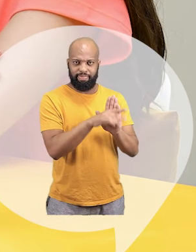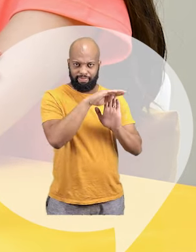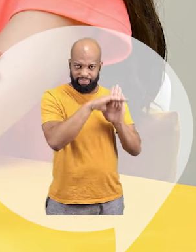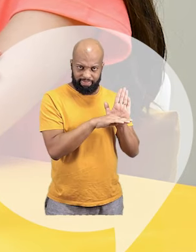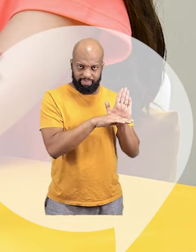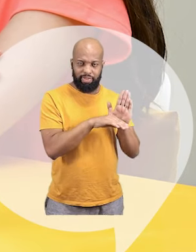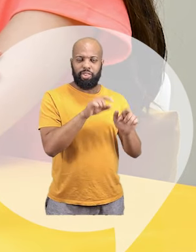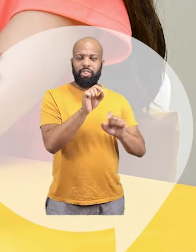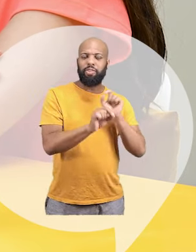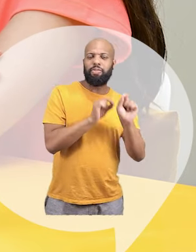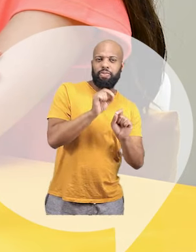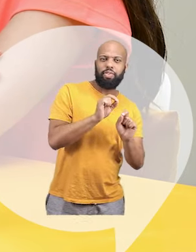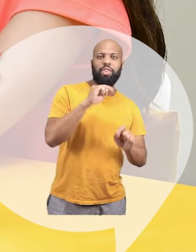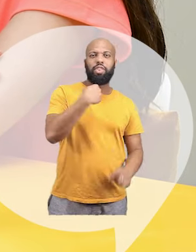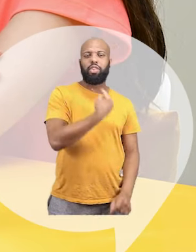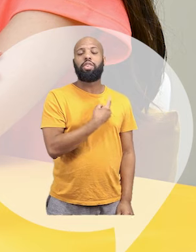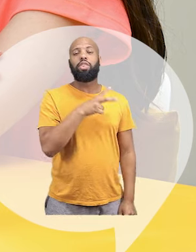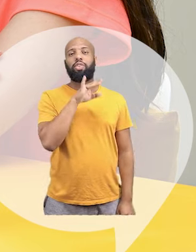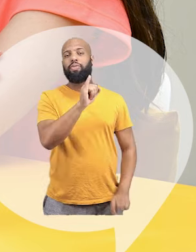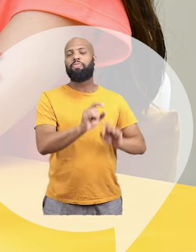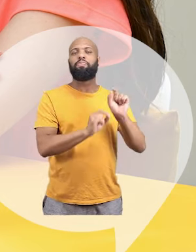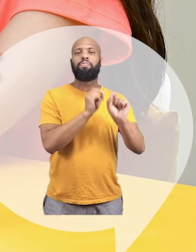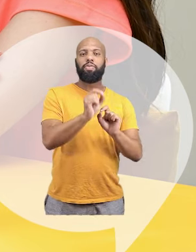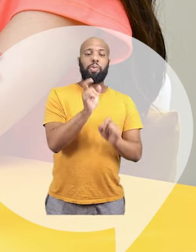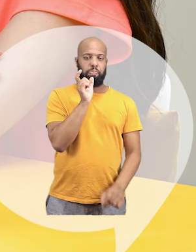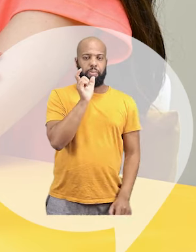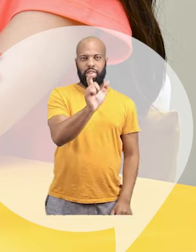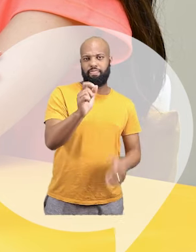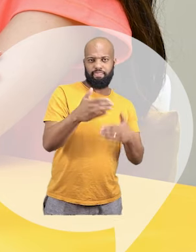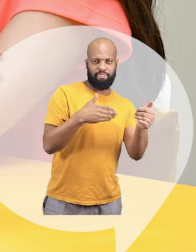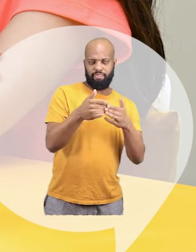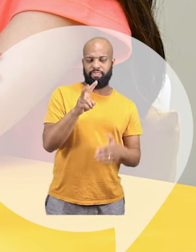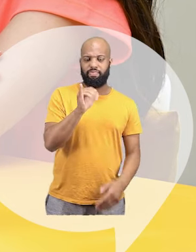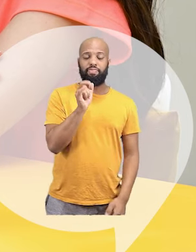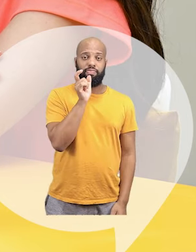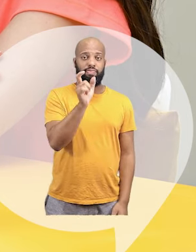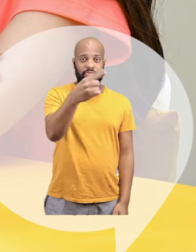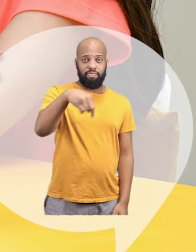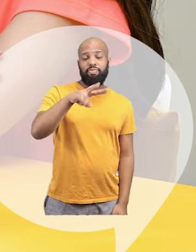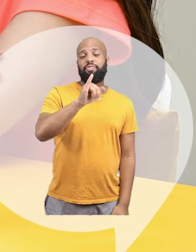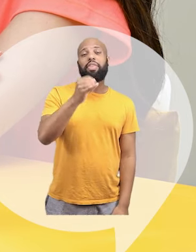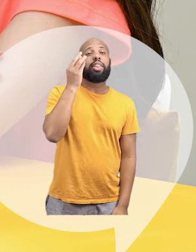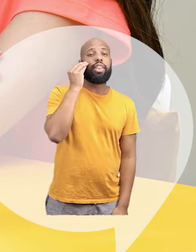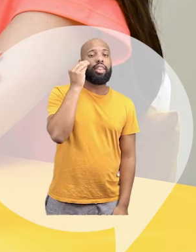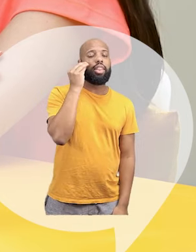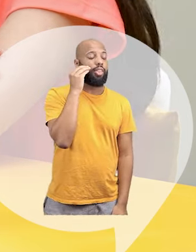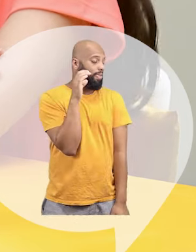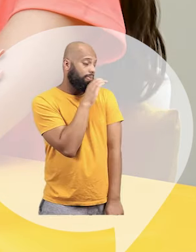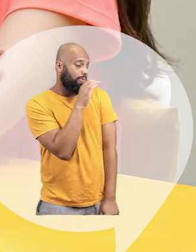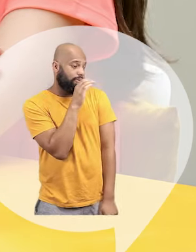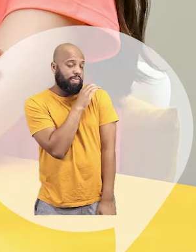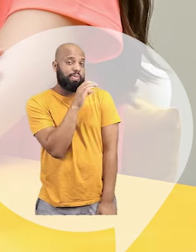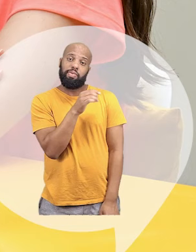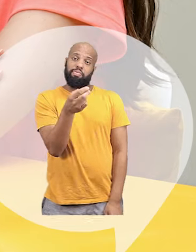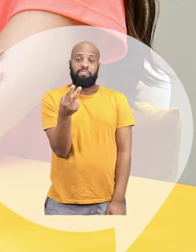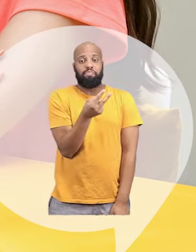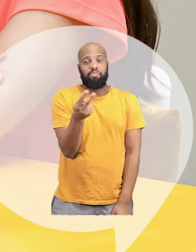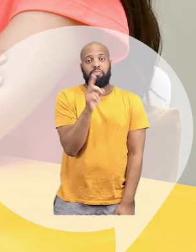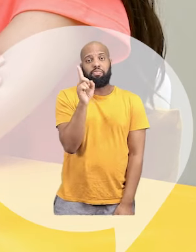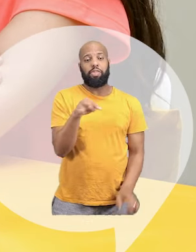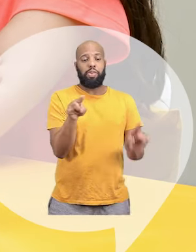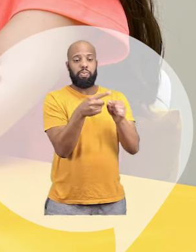dar uma palinha A ideia é a gente vai jogar uma palavra no ar e vocês vão ter que se virar nos